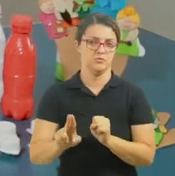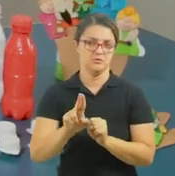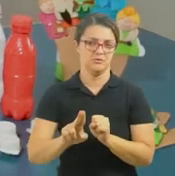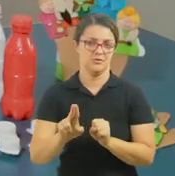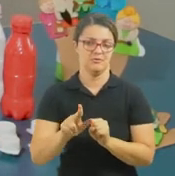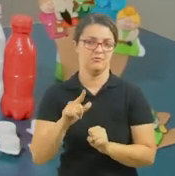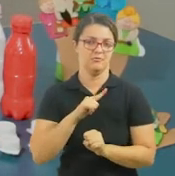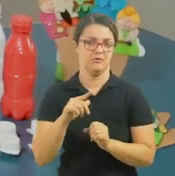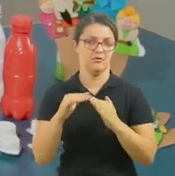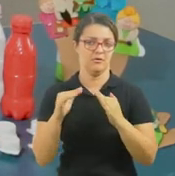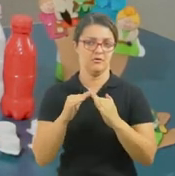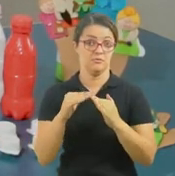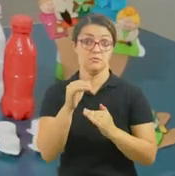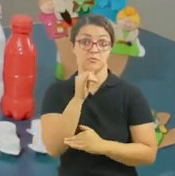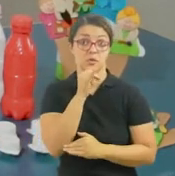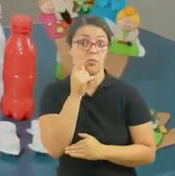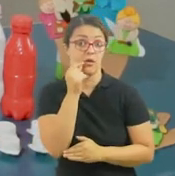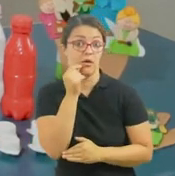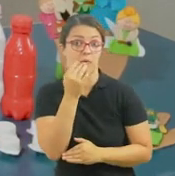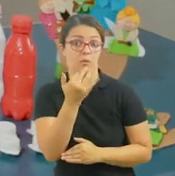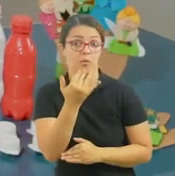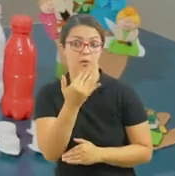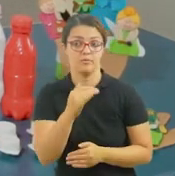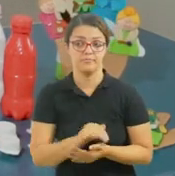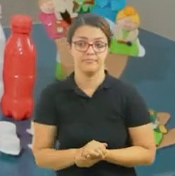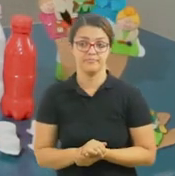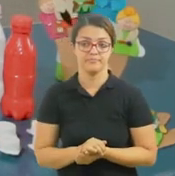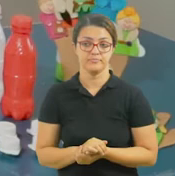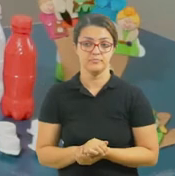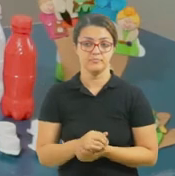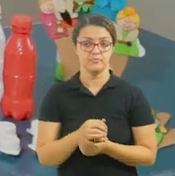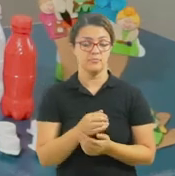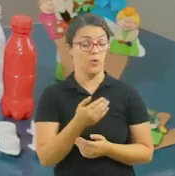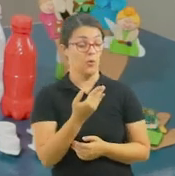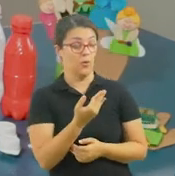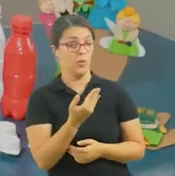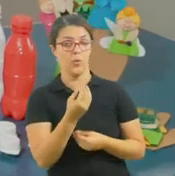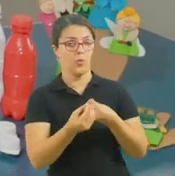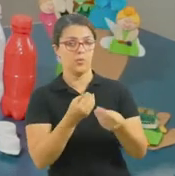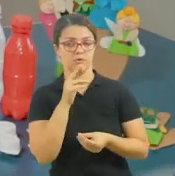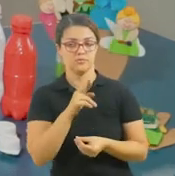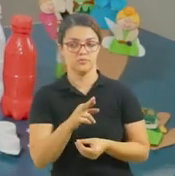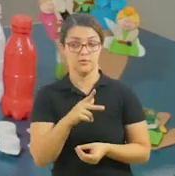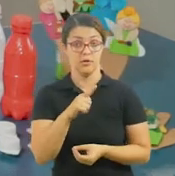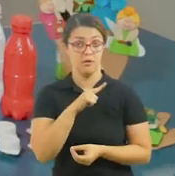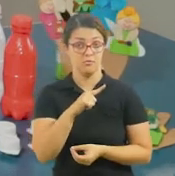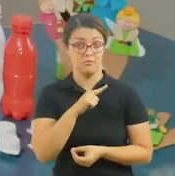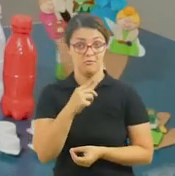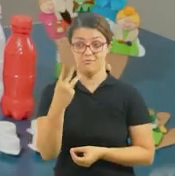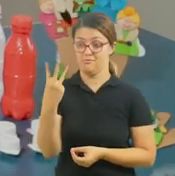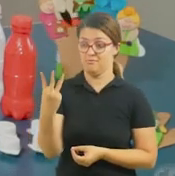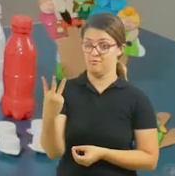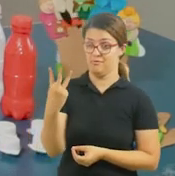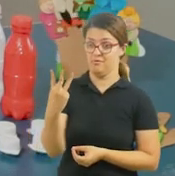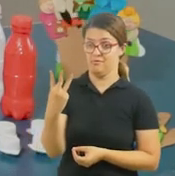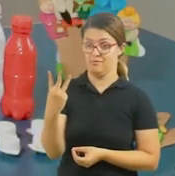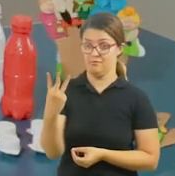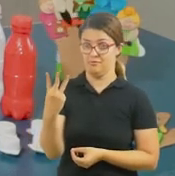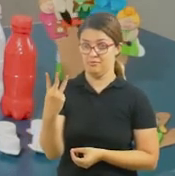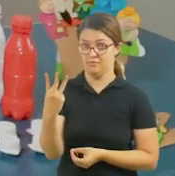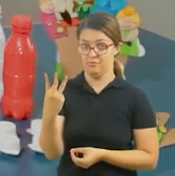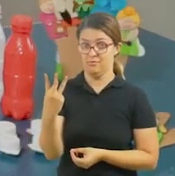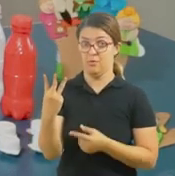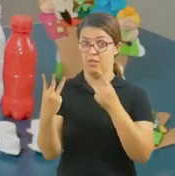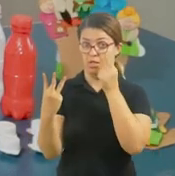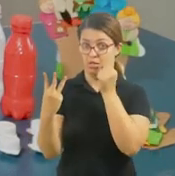exemplo, lápis de cor. Então, por exemplo, vamos a esse cálculo aqui. Eu tenho 3, ou seja,